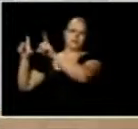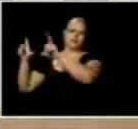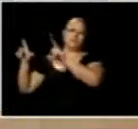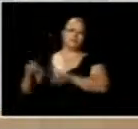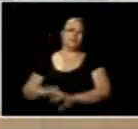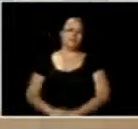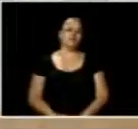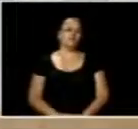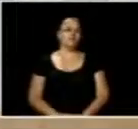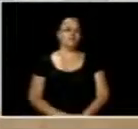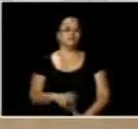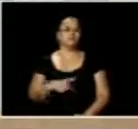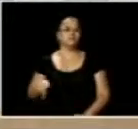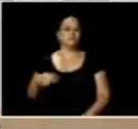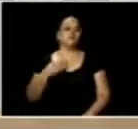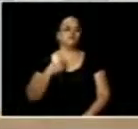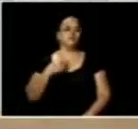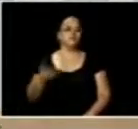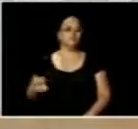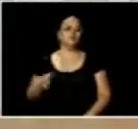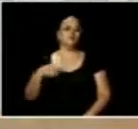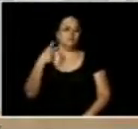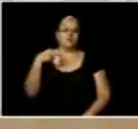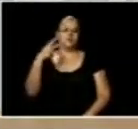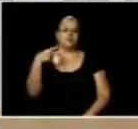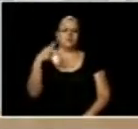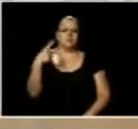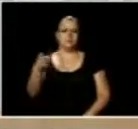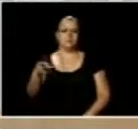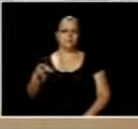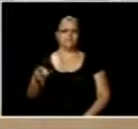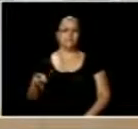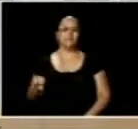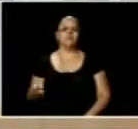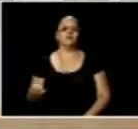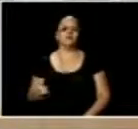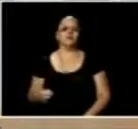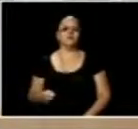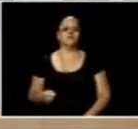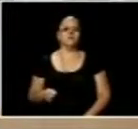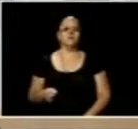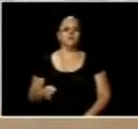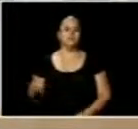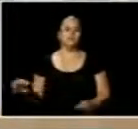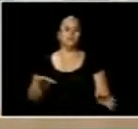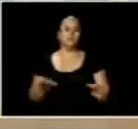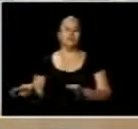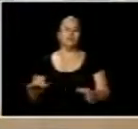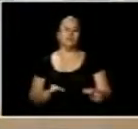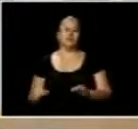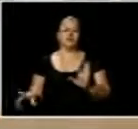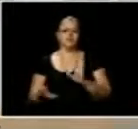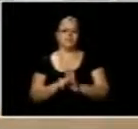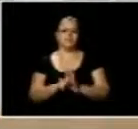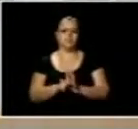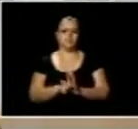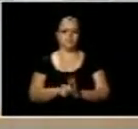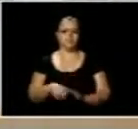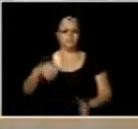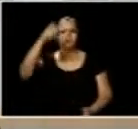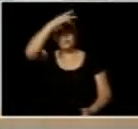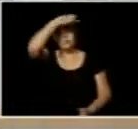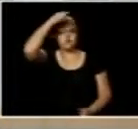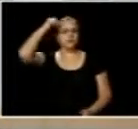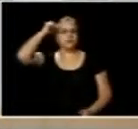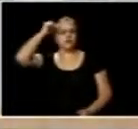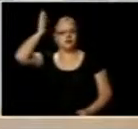questão de vir discutir esse projeto de lei de autoria do prefeito municipal Taubaté, que dispõe sobre a criação do Encute,